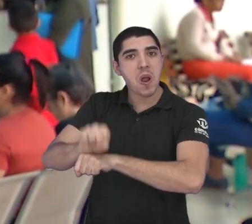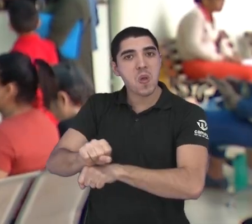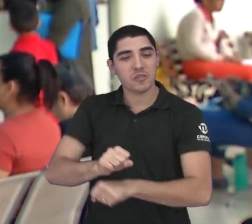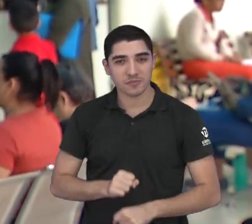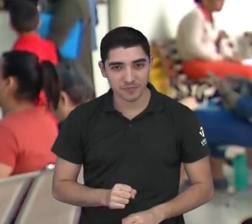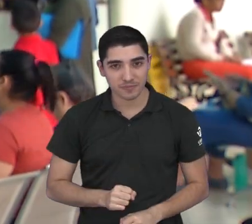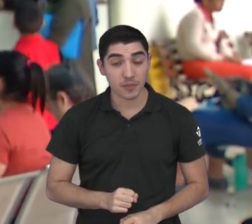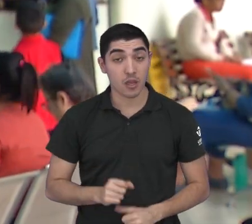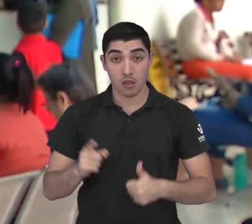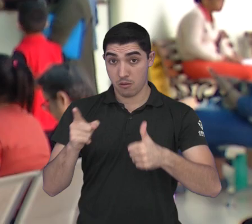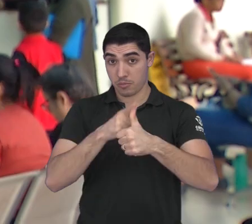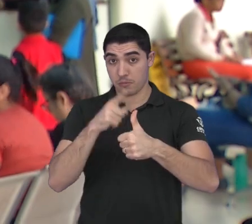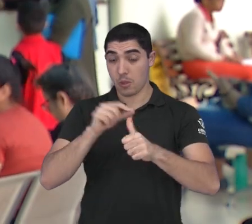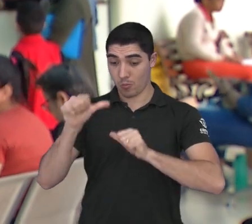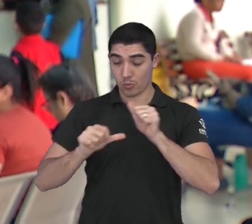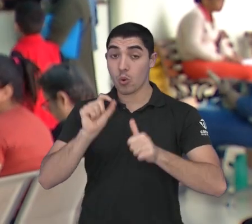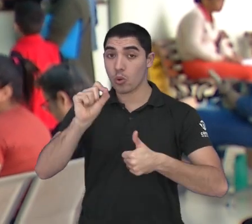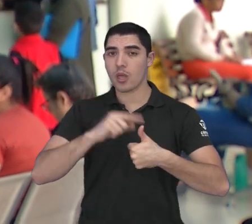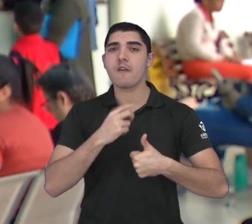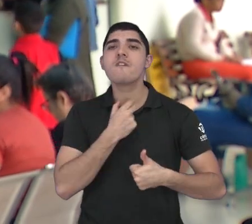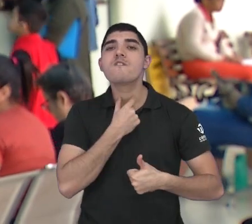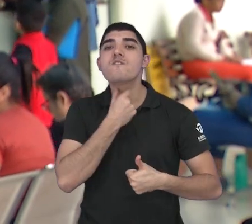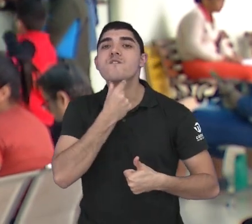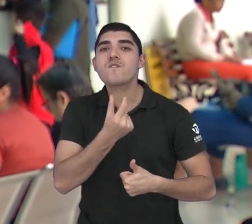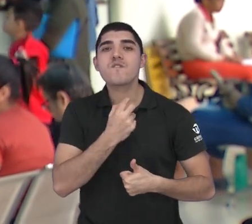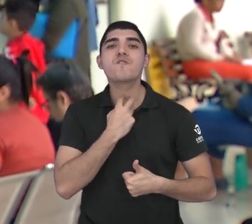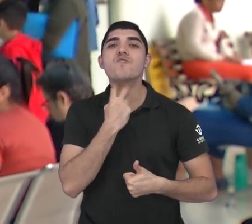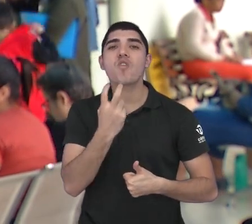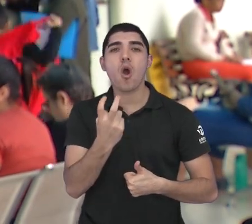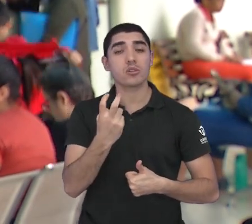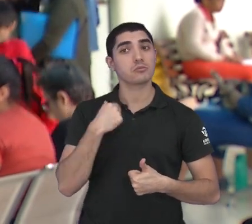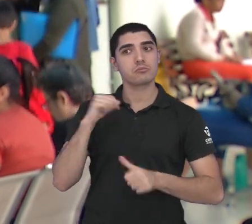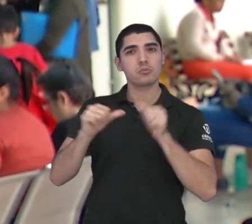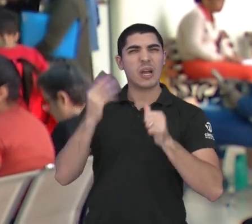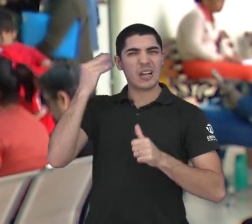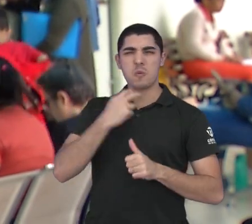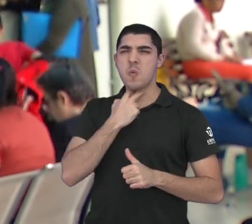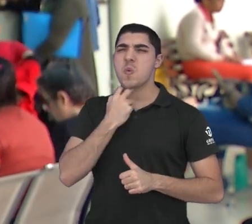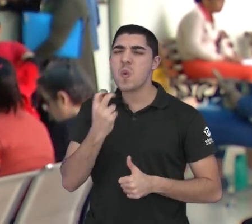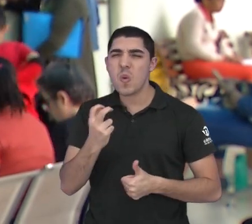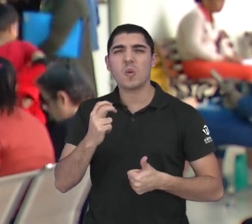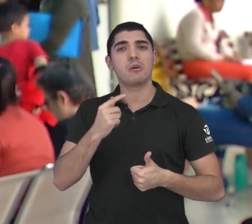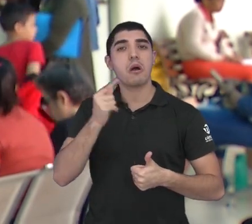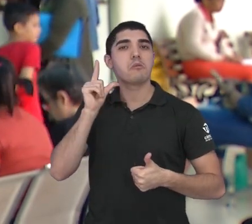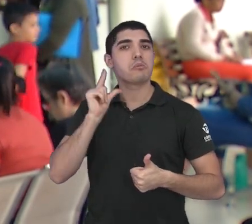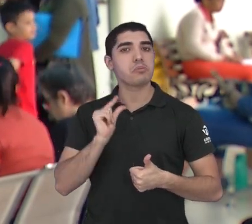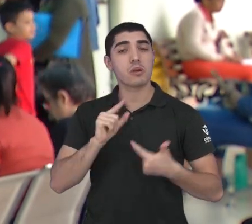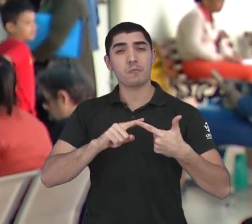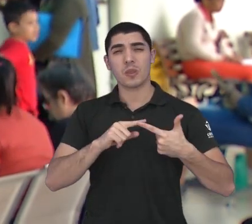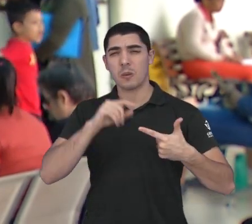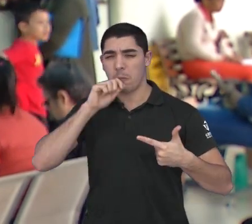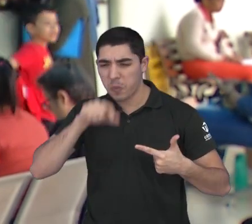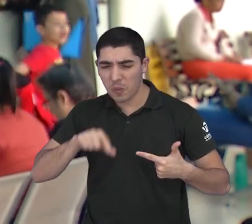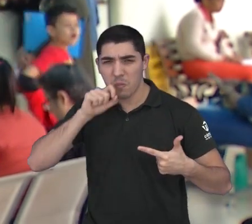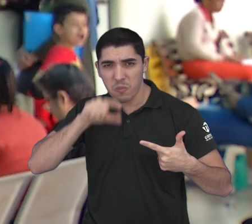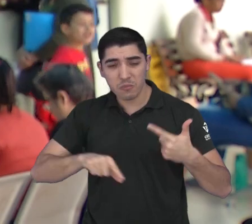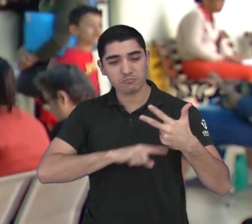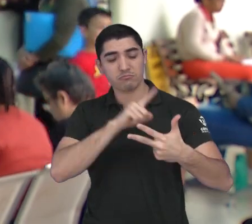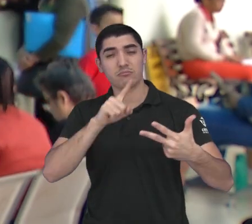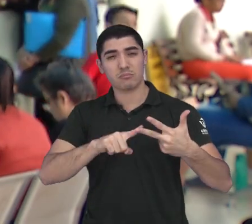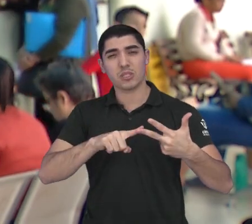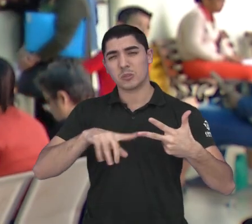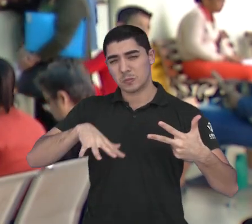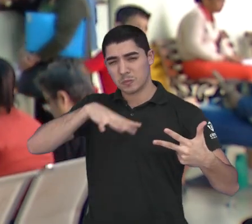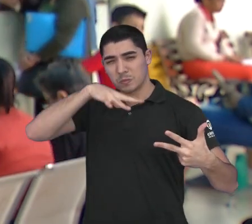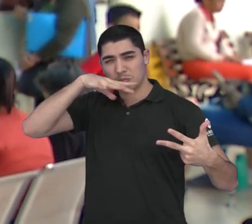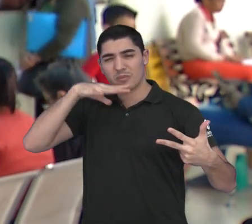Primeiro é tom da voz, não fica aquela rouquidão, aquela coisa ruim, pigarro, cheiro principalmente, nossa,